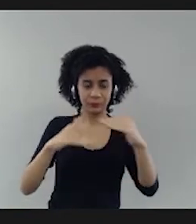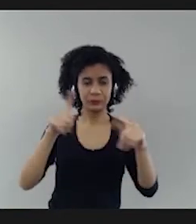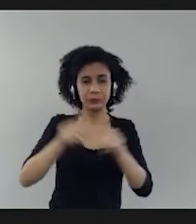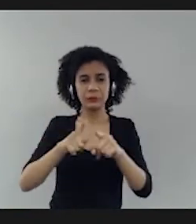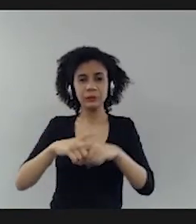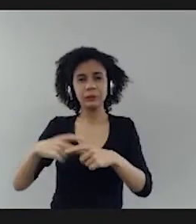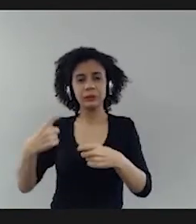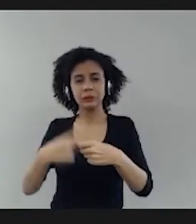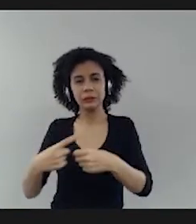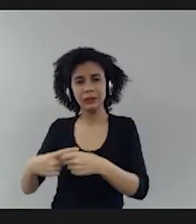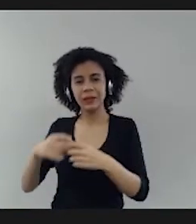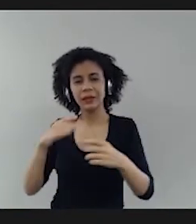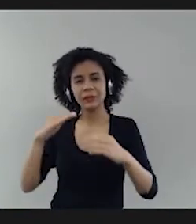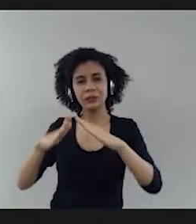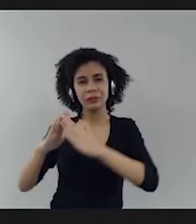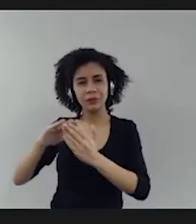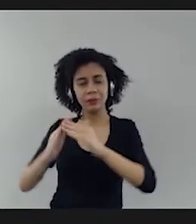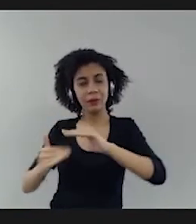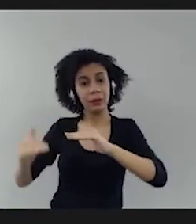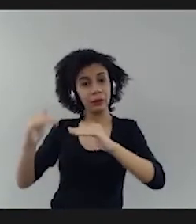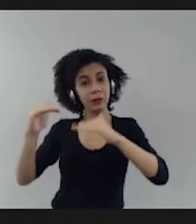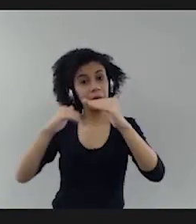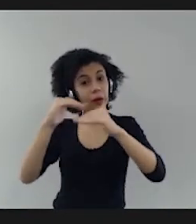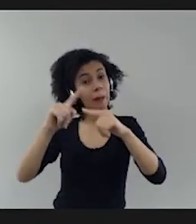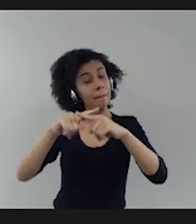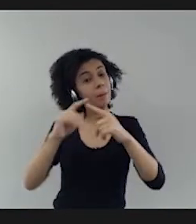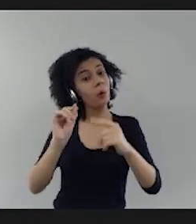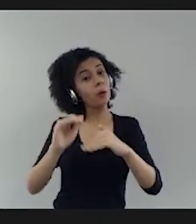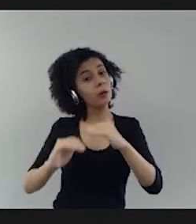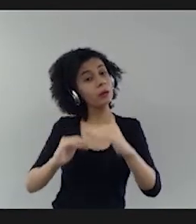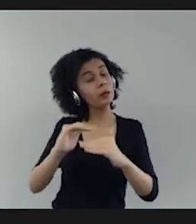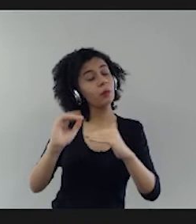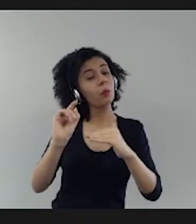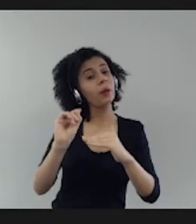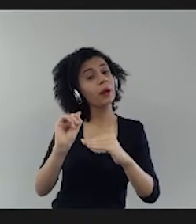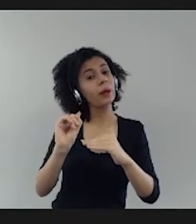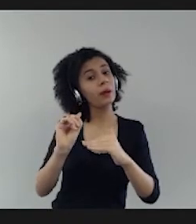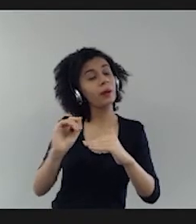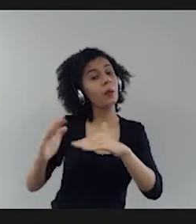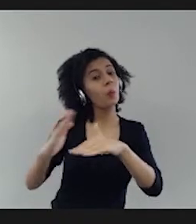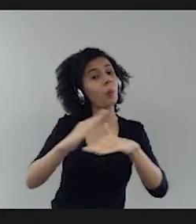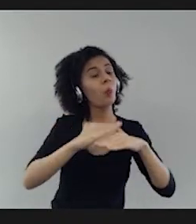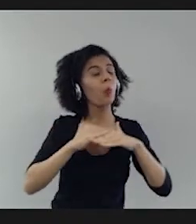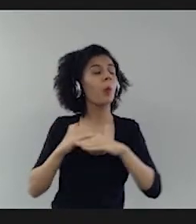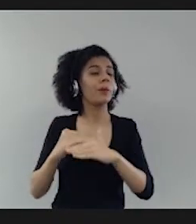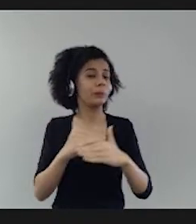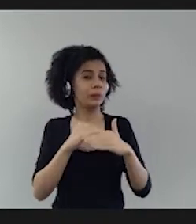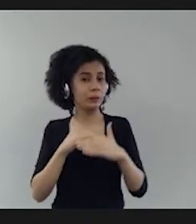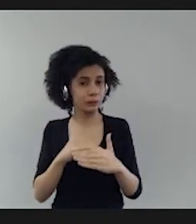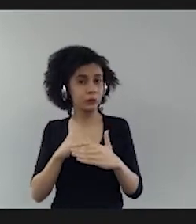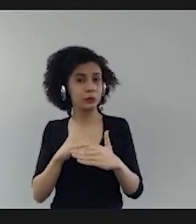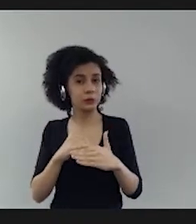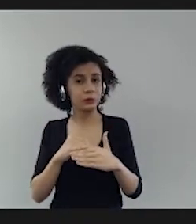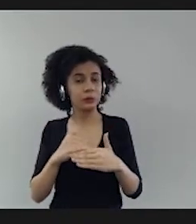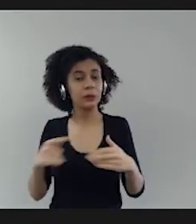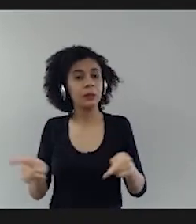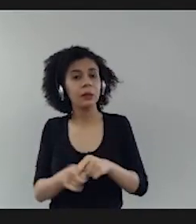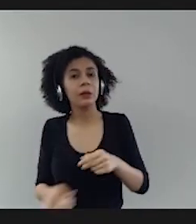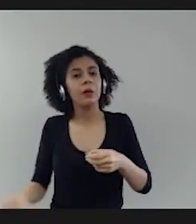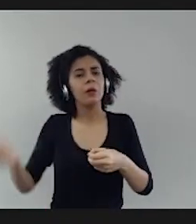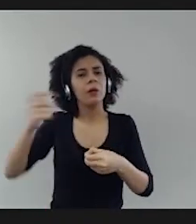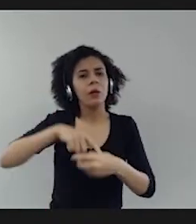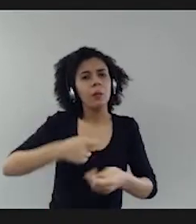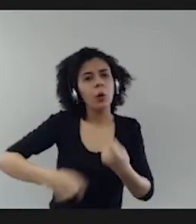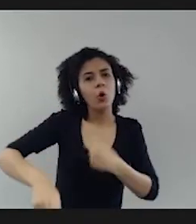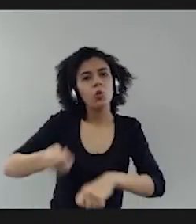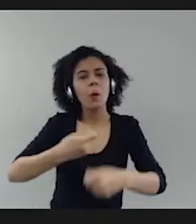subúrbios, mas desenvolvimento sempre com a noção de igualdade. A retomada econômica